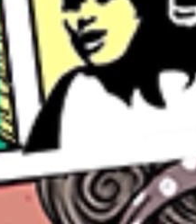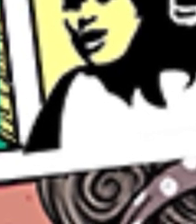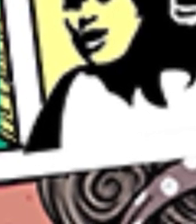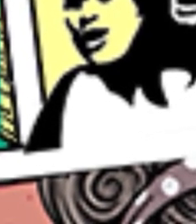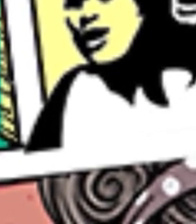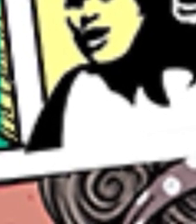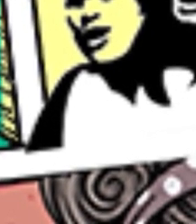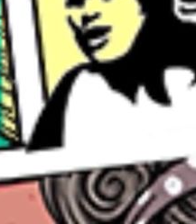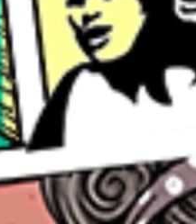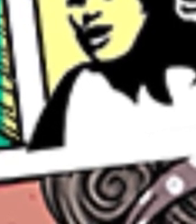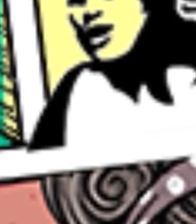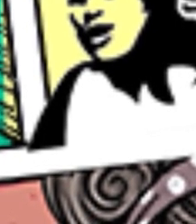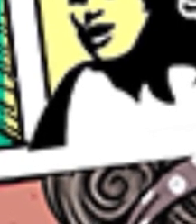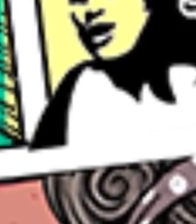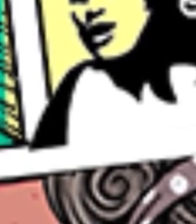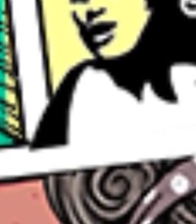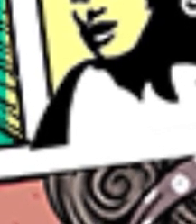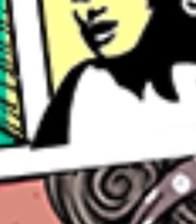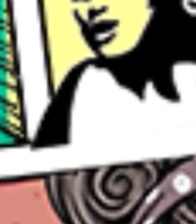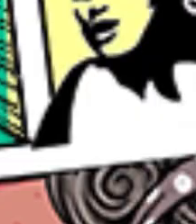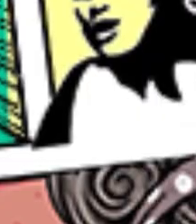mulher.